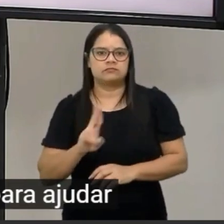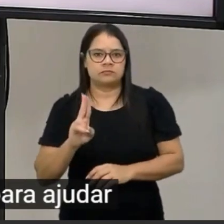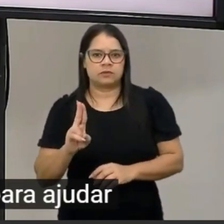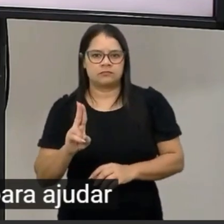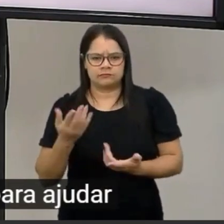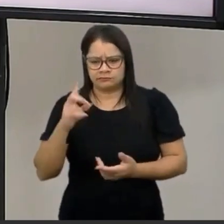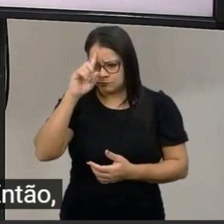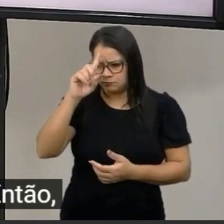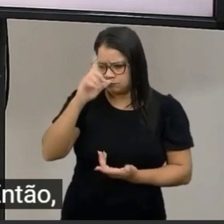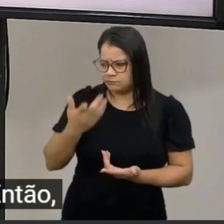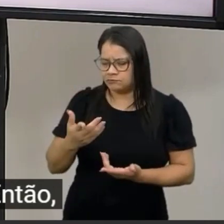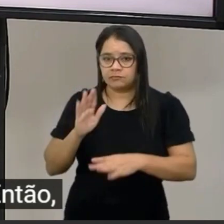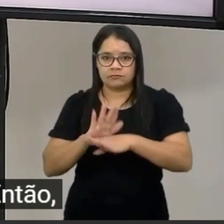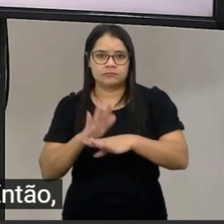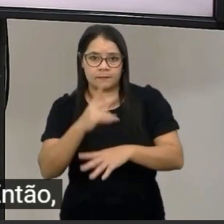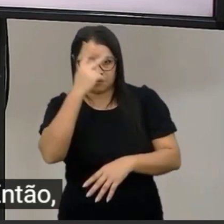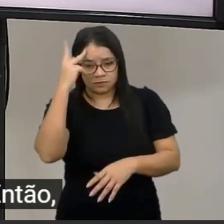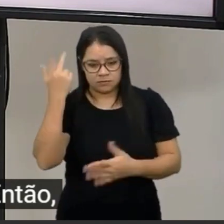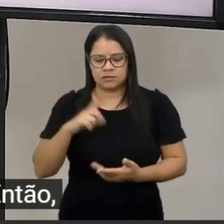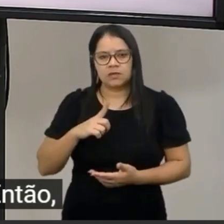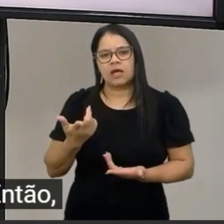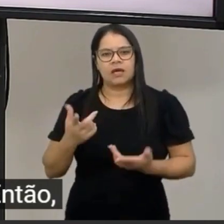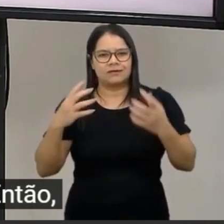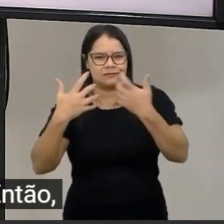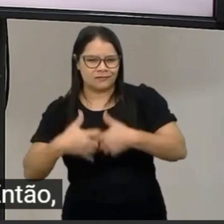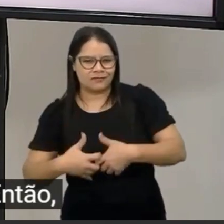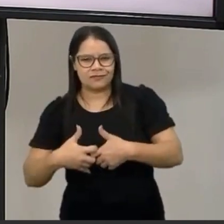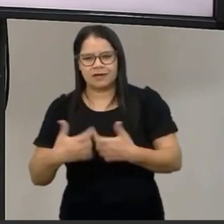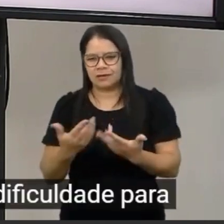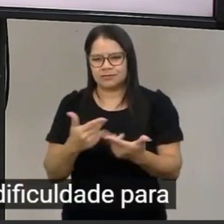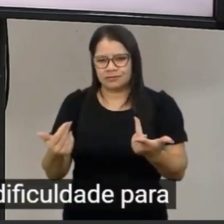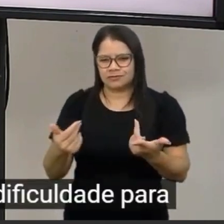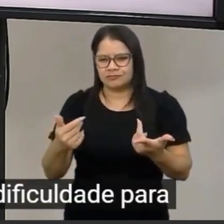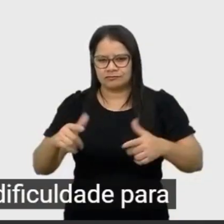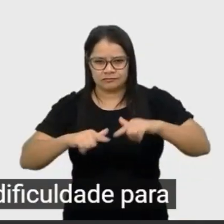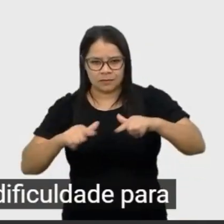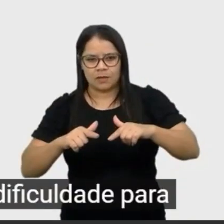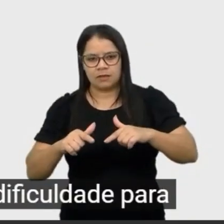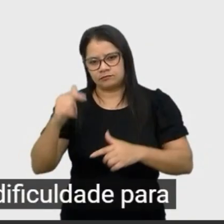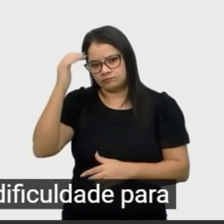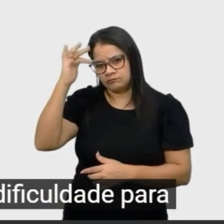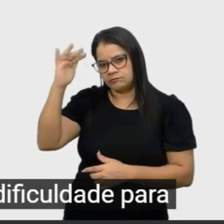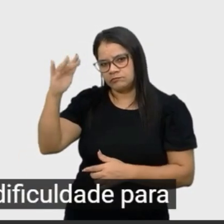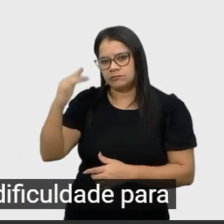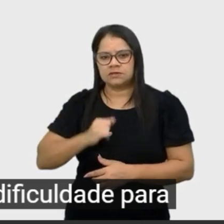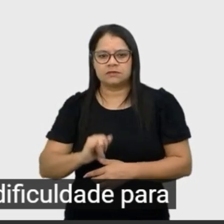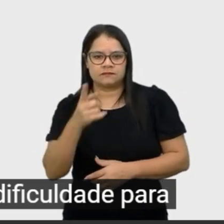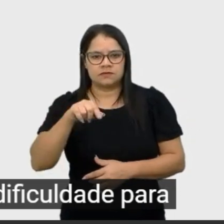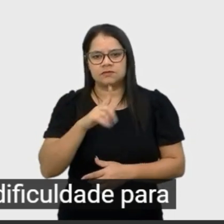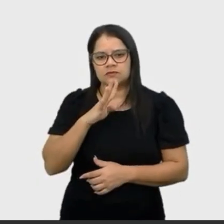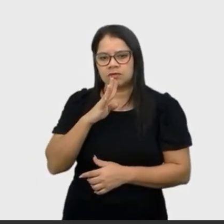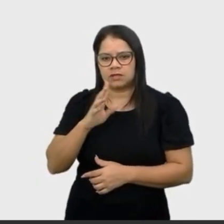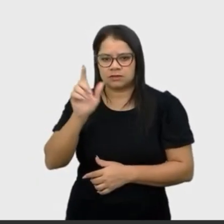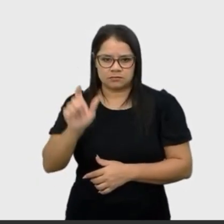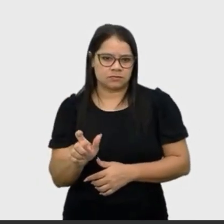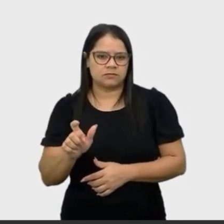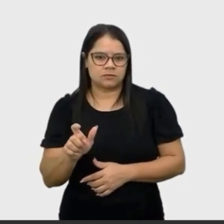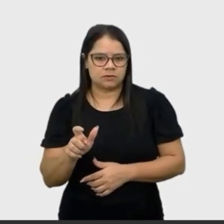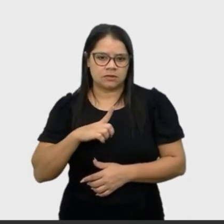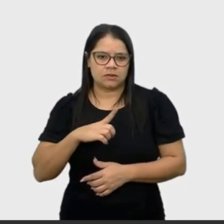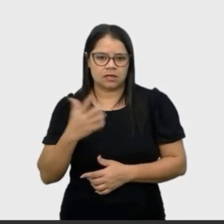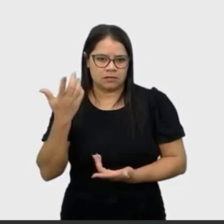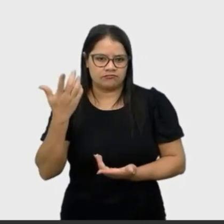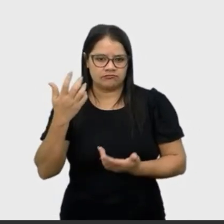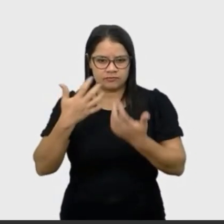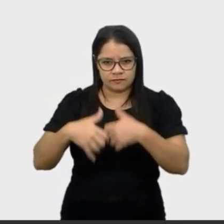automação no meu dia a dia para ajudar pessoas que têm dificuldade em algumas tarefas? Então, aqui ele traz como reflexão se você conhece alguém que tem dificuldade para acender uma luz